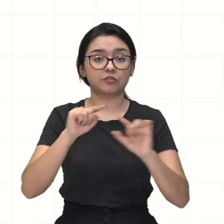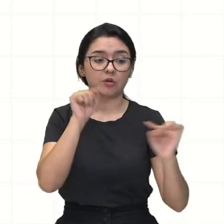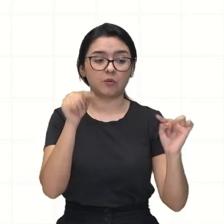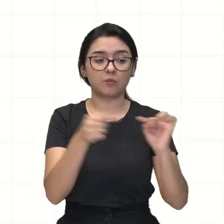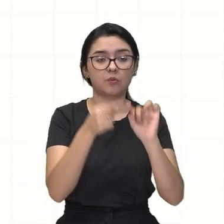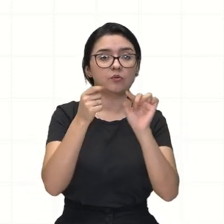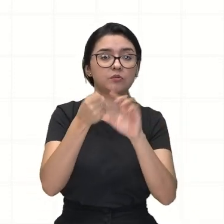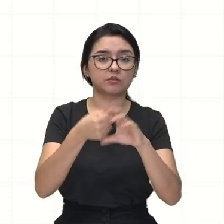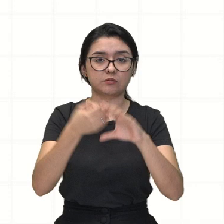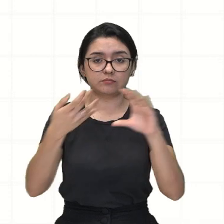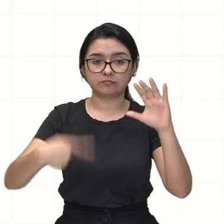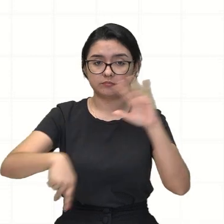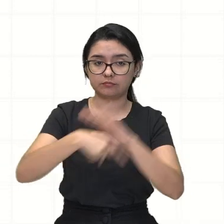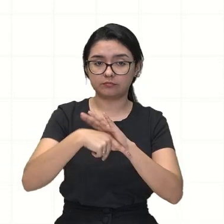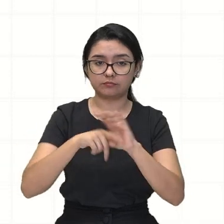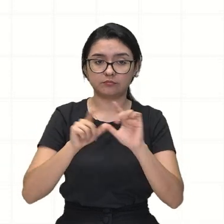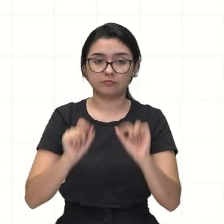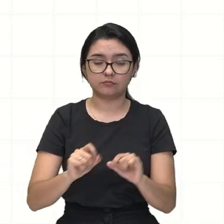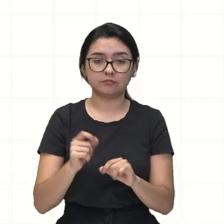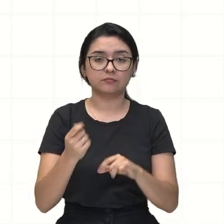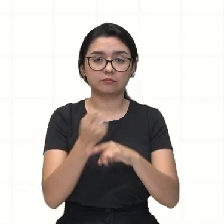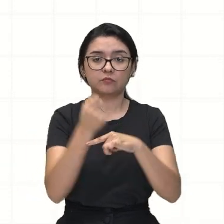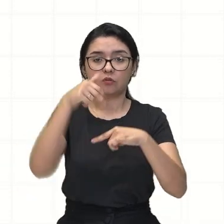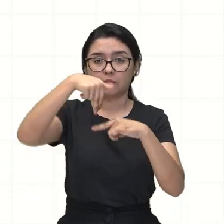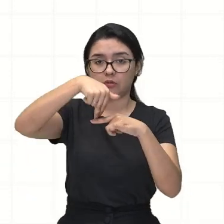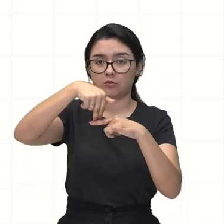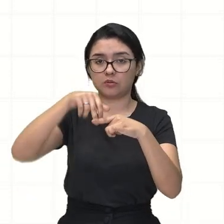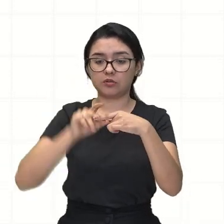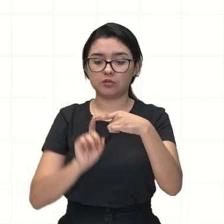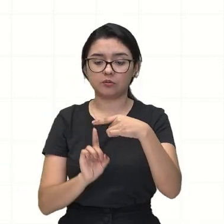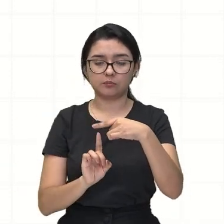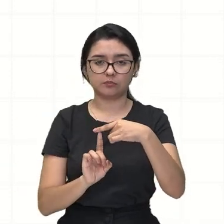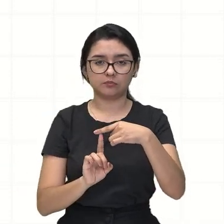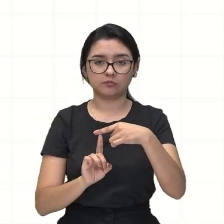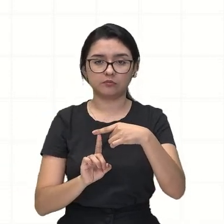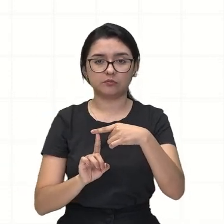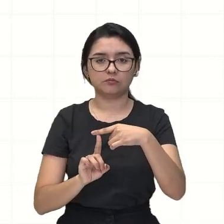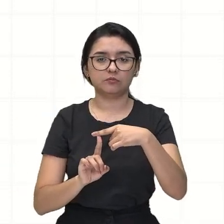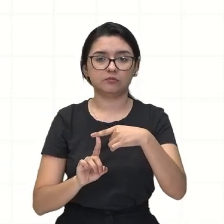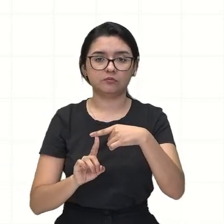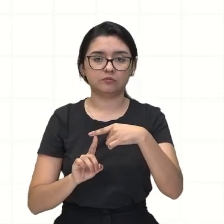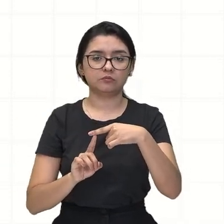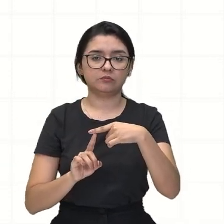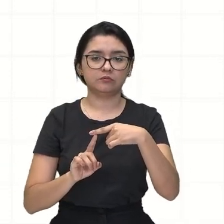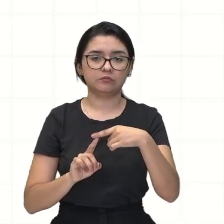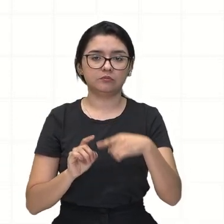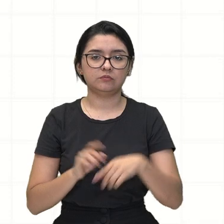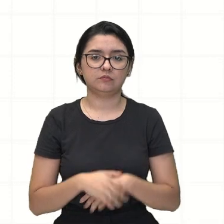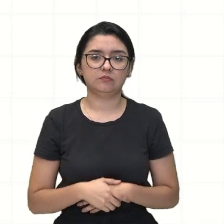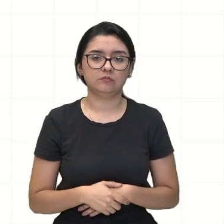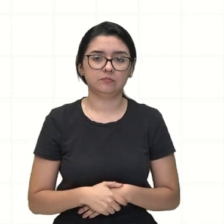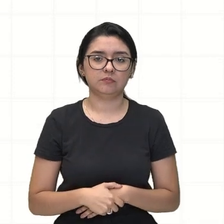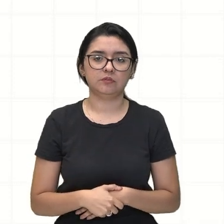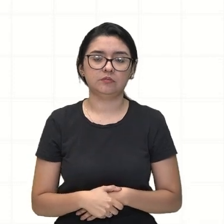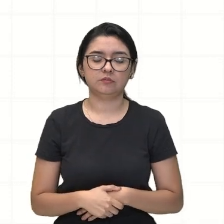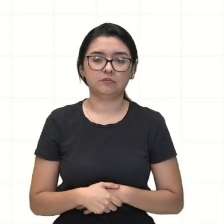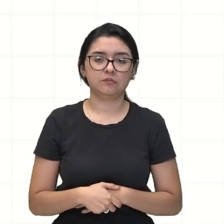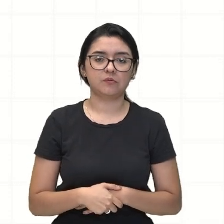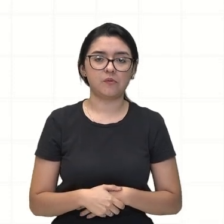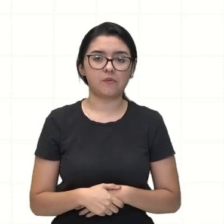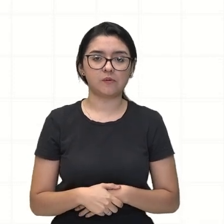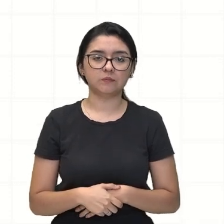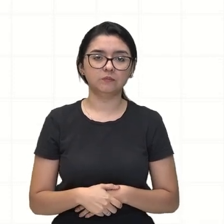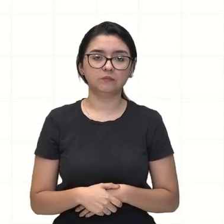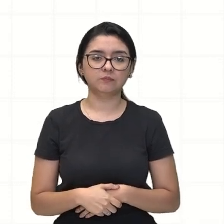As características estão voltadas aos valores do numerador e aos valores do